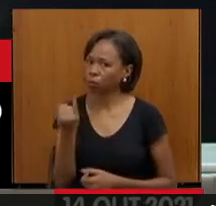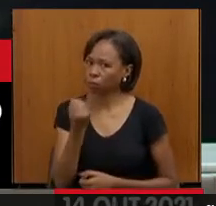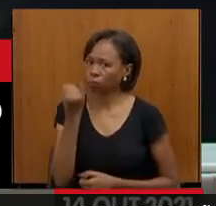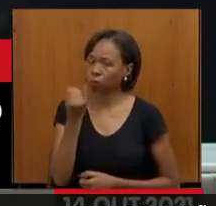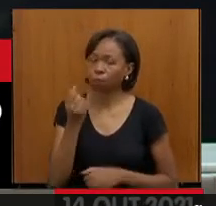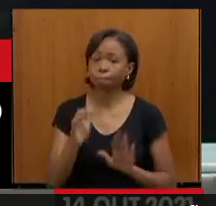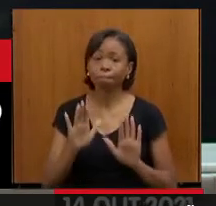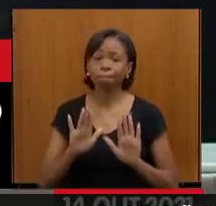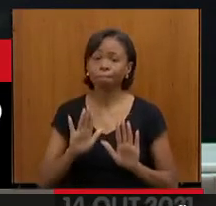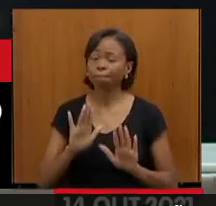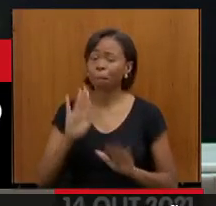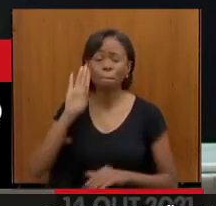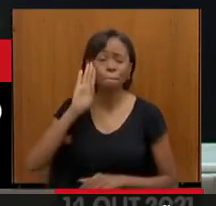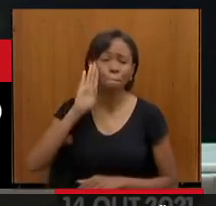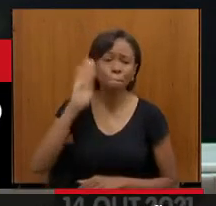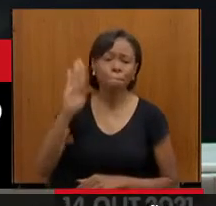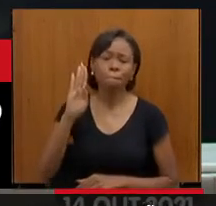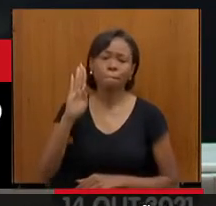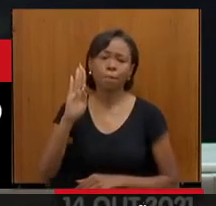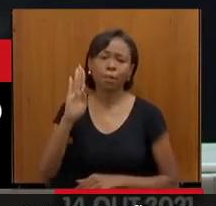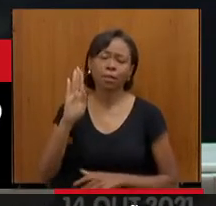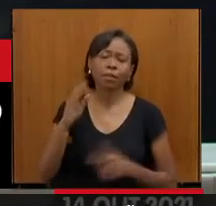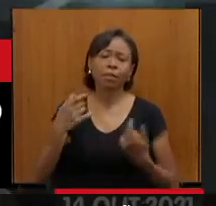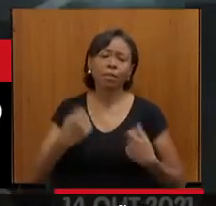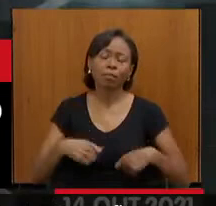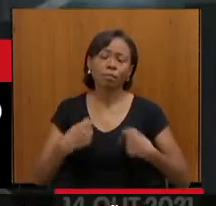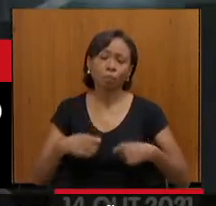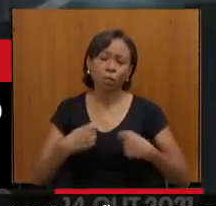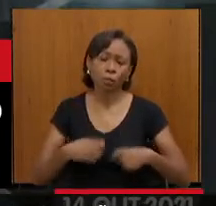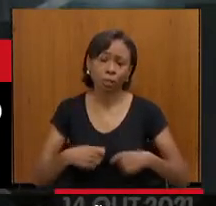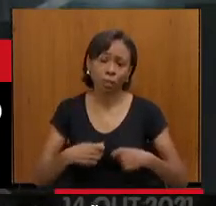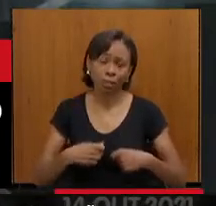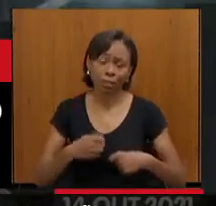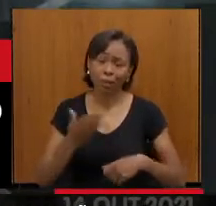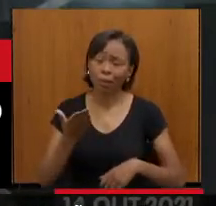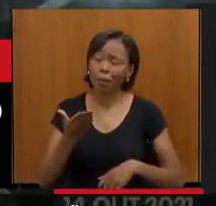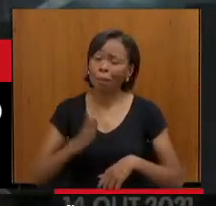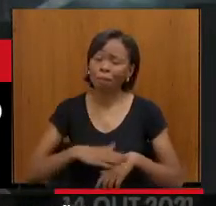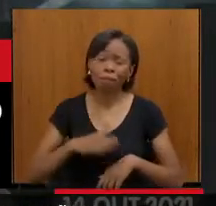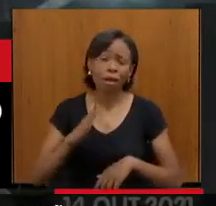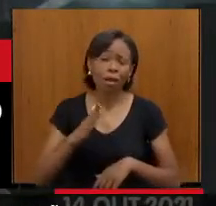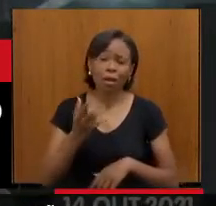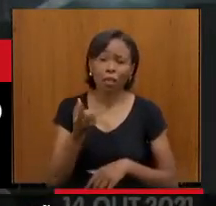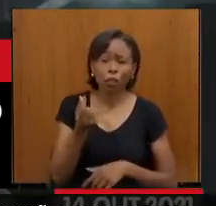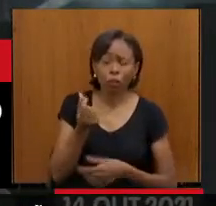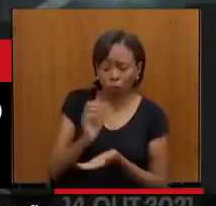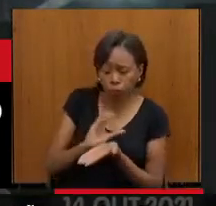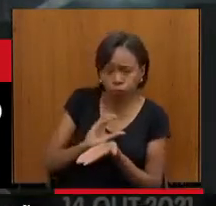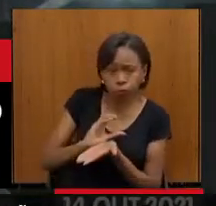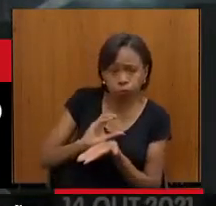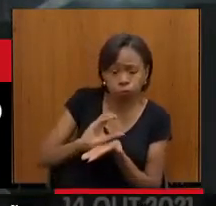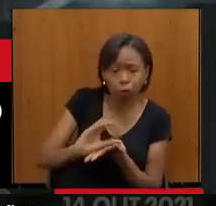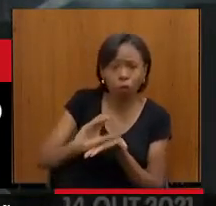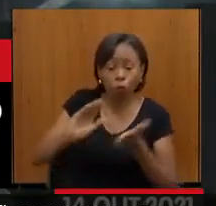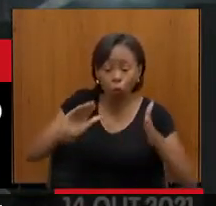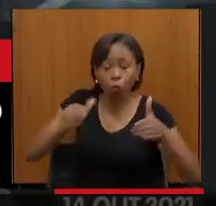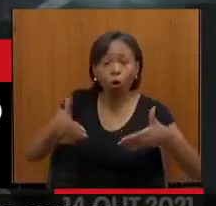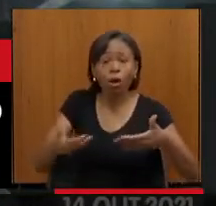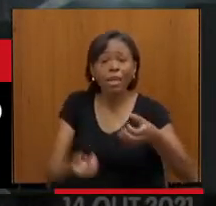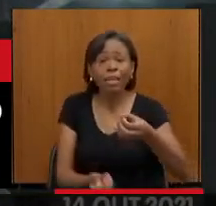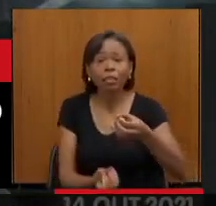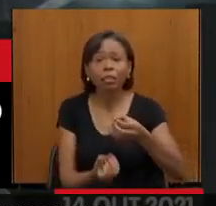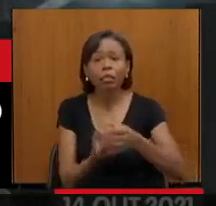isso, nós precisamos aplicar muito mais recursos na criação de maternidades, porque tem